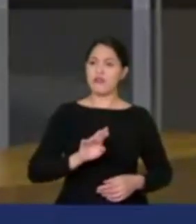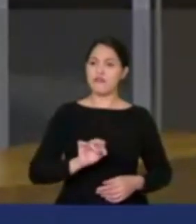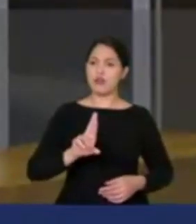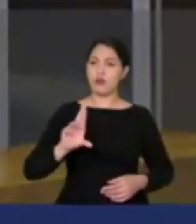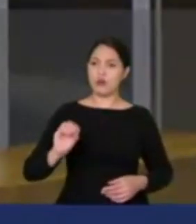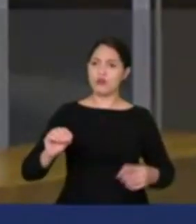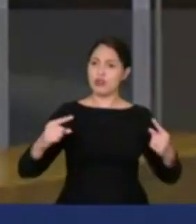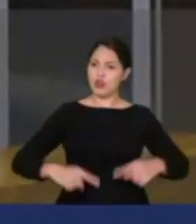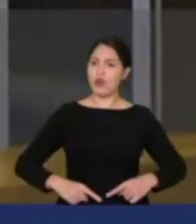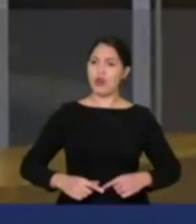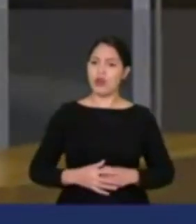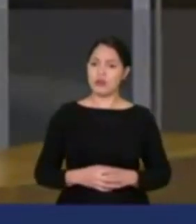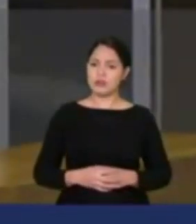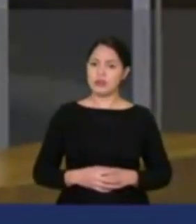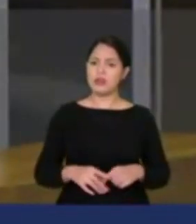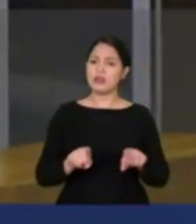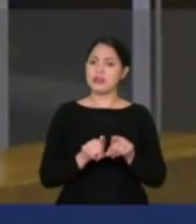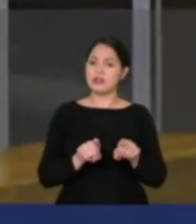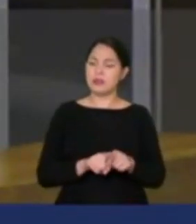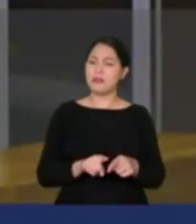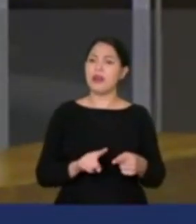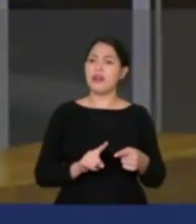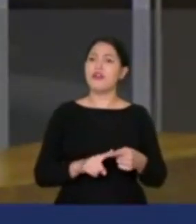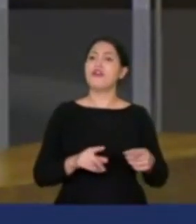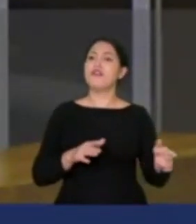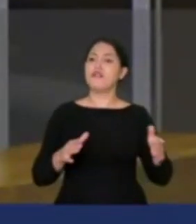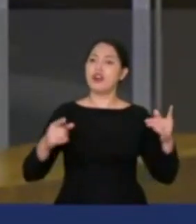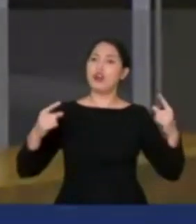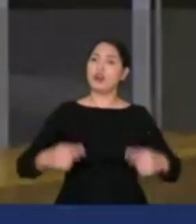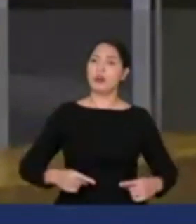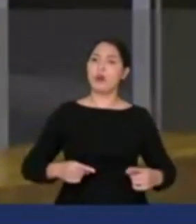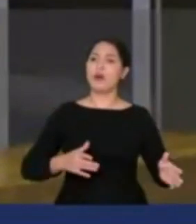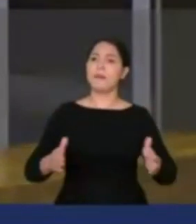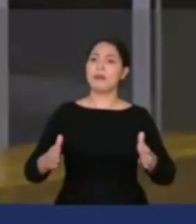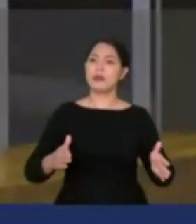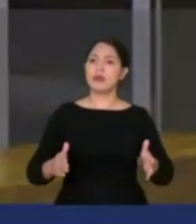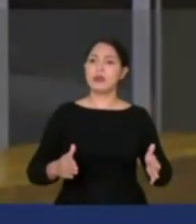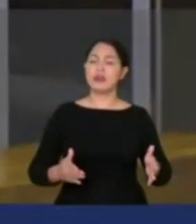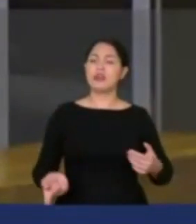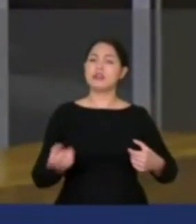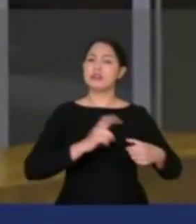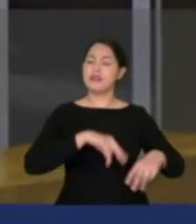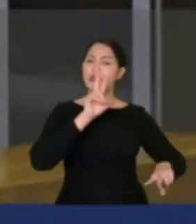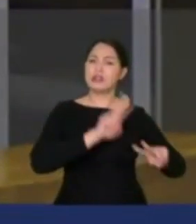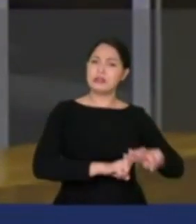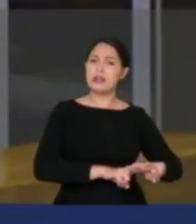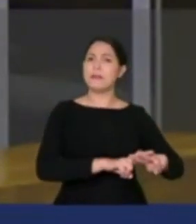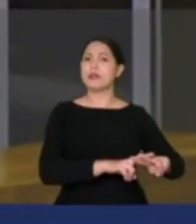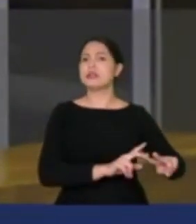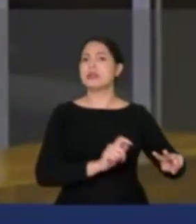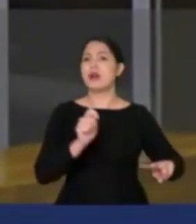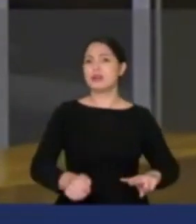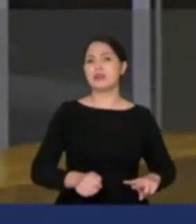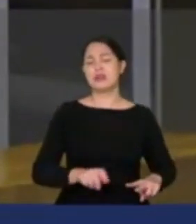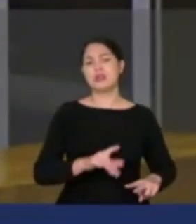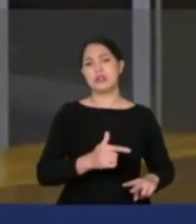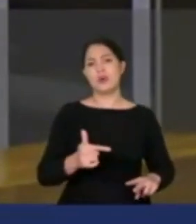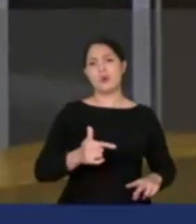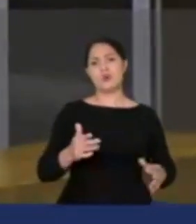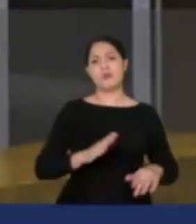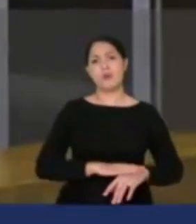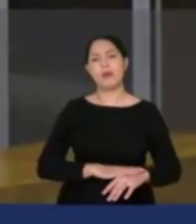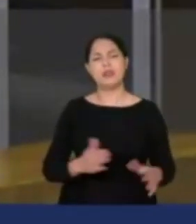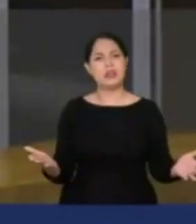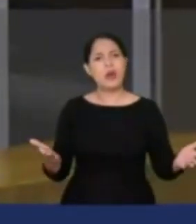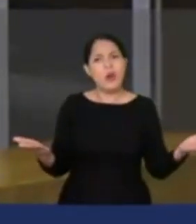e que foi contra, durante este mandato, a apreciação da volta da prisão após condenação em segunda instância. É um absurdo